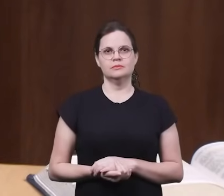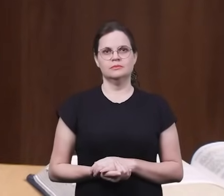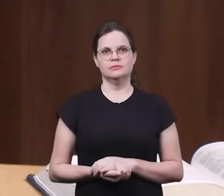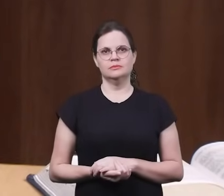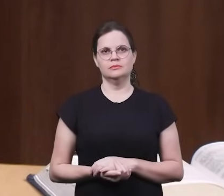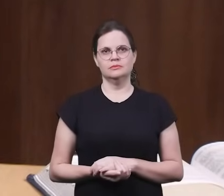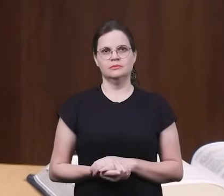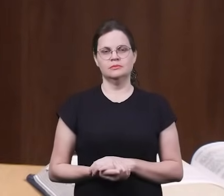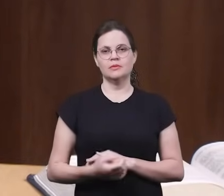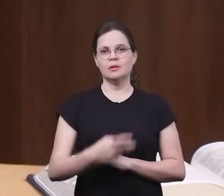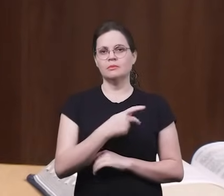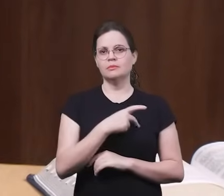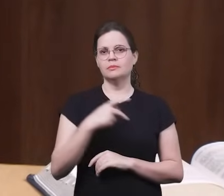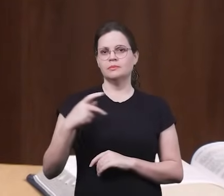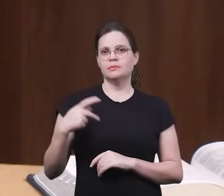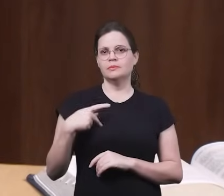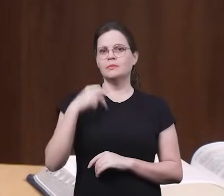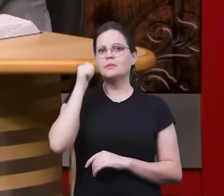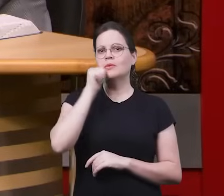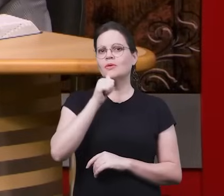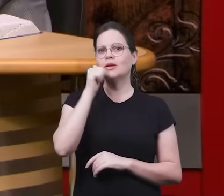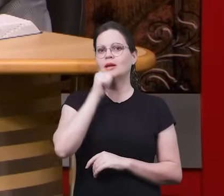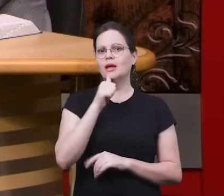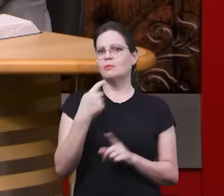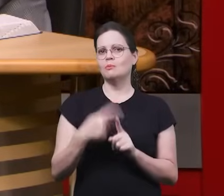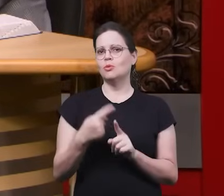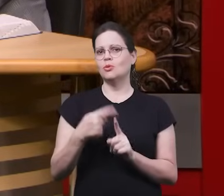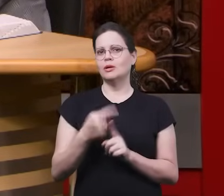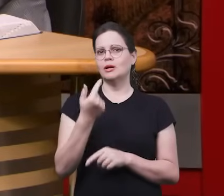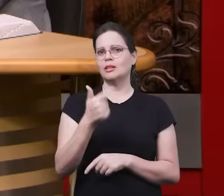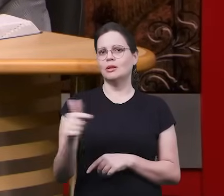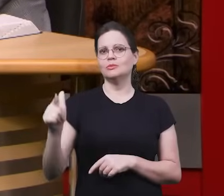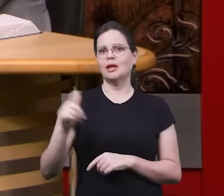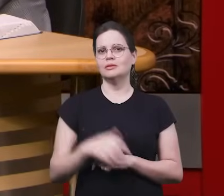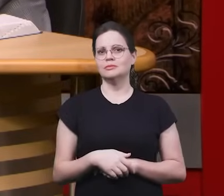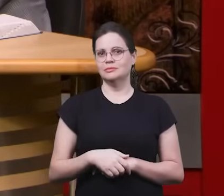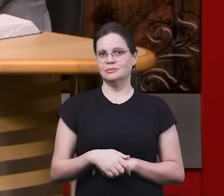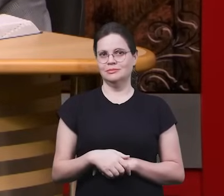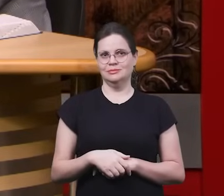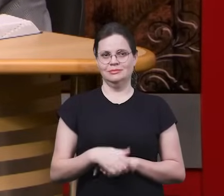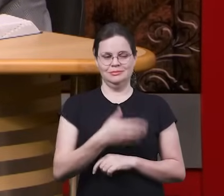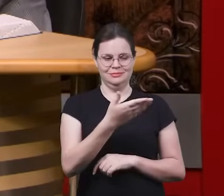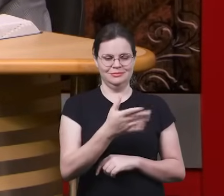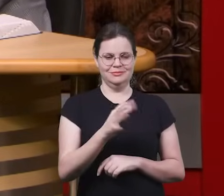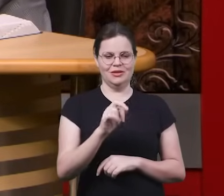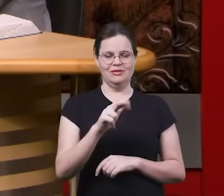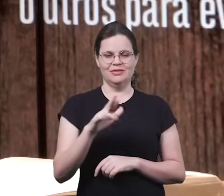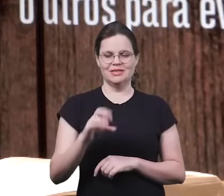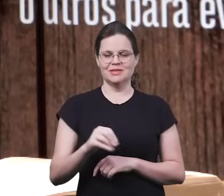temos pastoras? Vamos lá, Damiani, a palavra está com você.